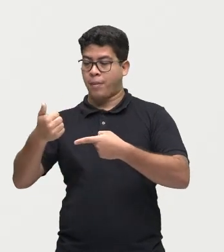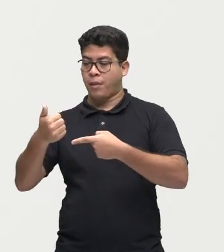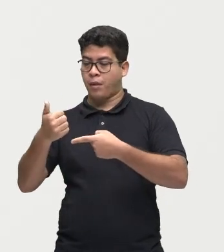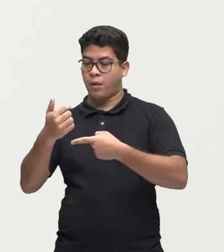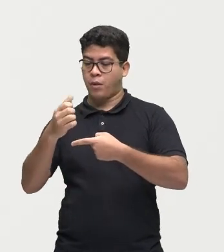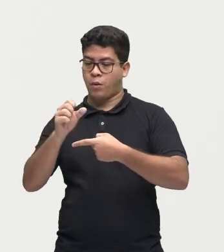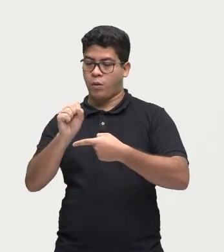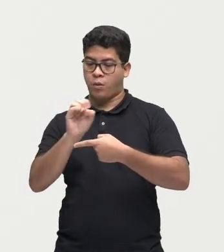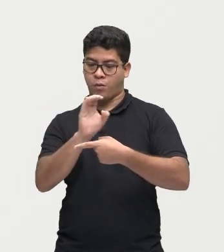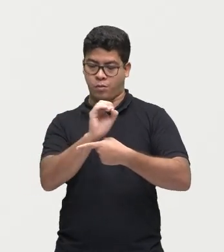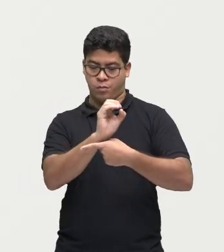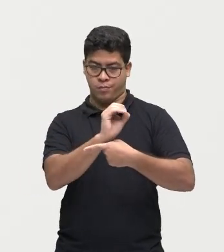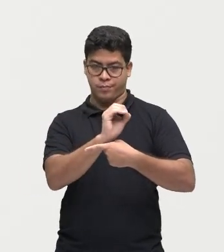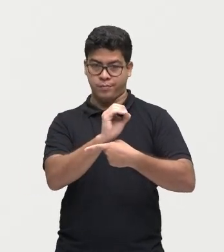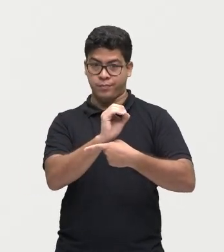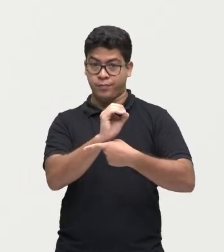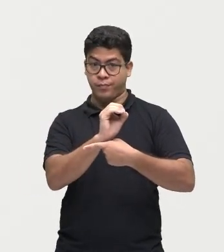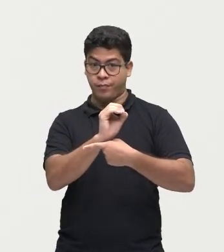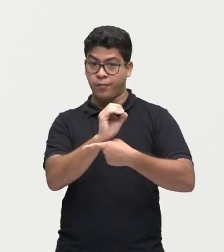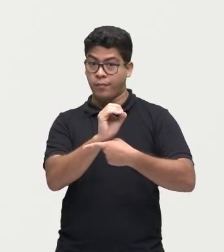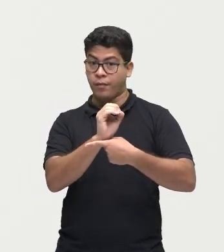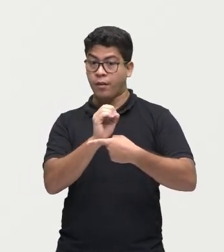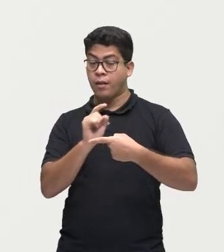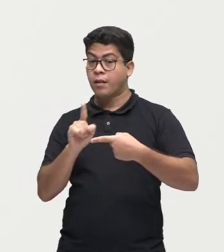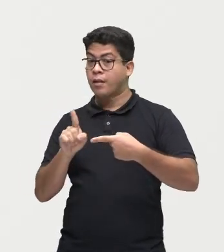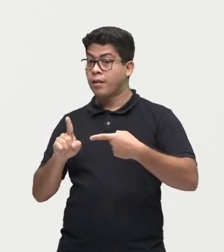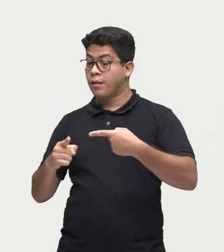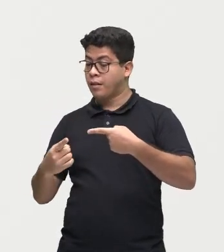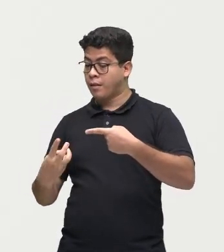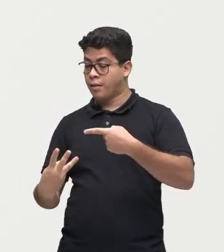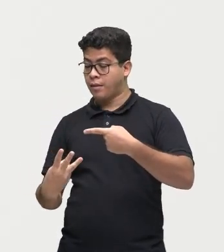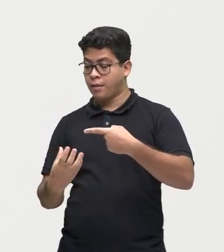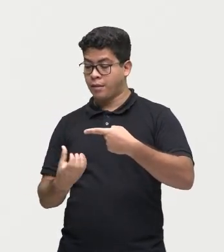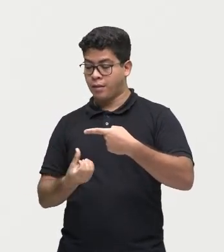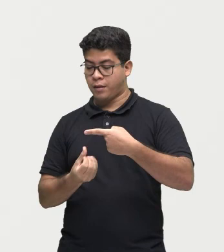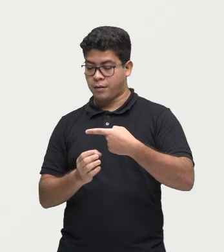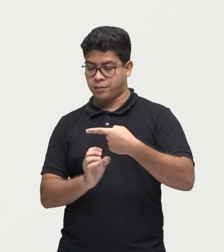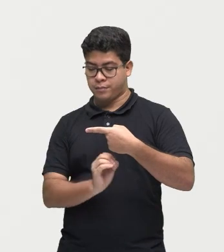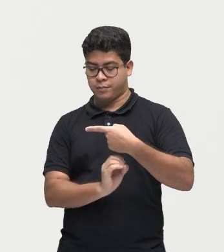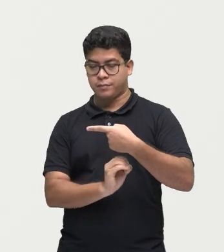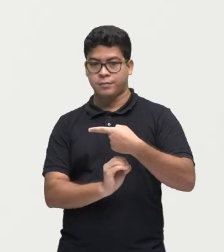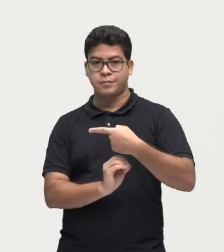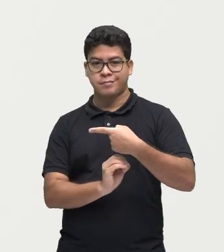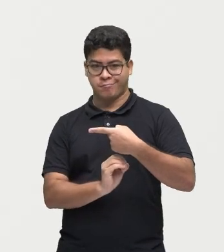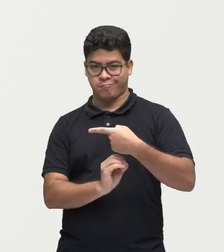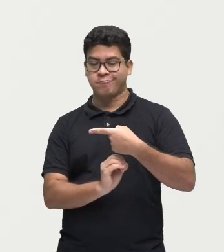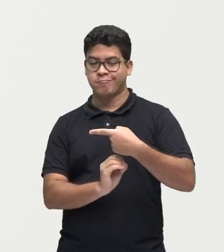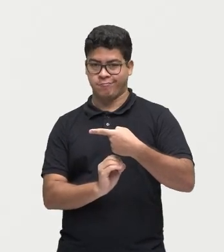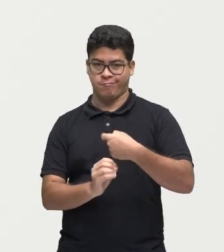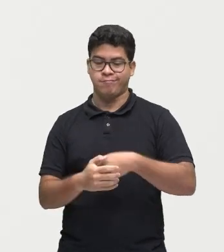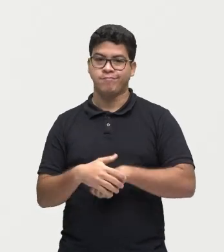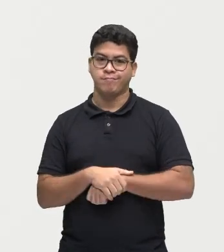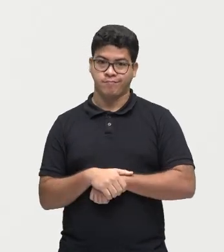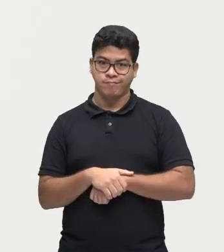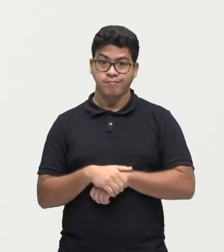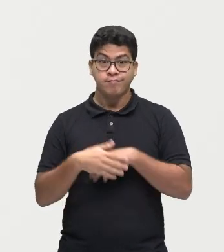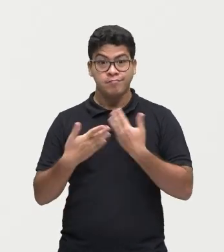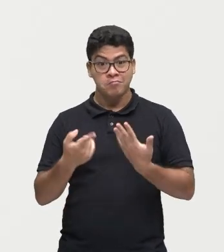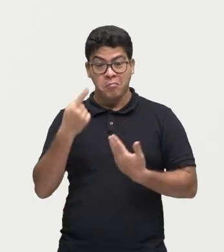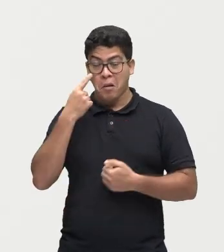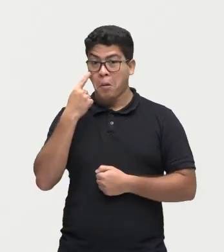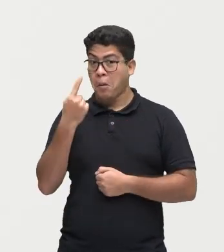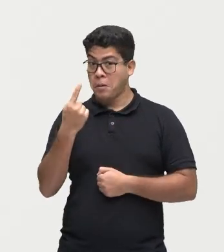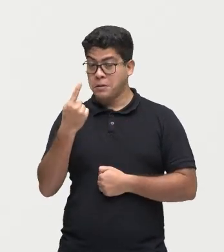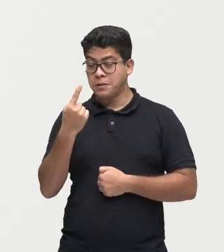720 vezes 5 é igual a 3.600. Então, ficou dessa maneira. 5 sobre